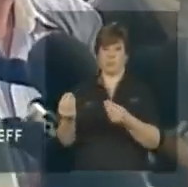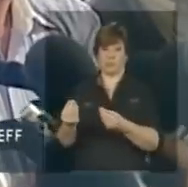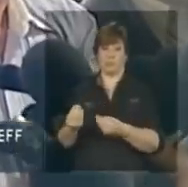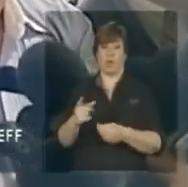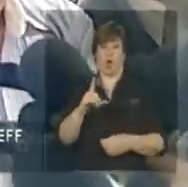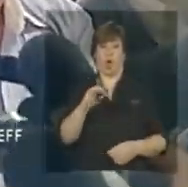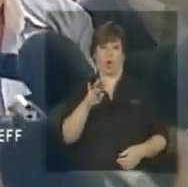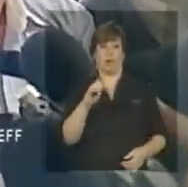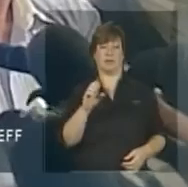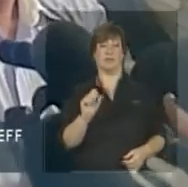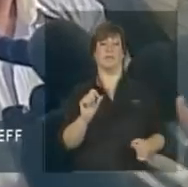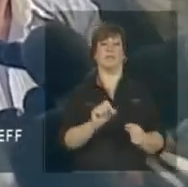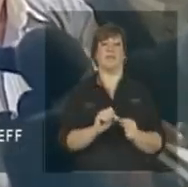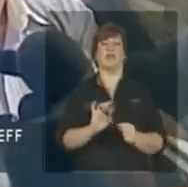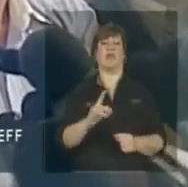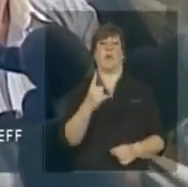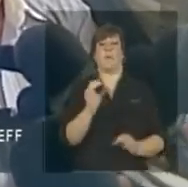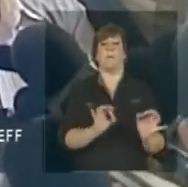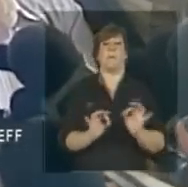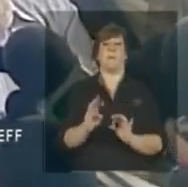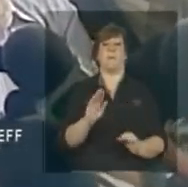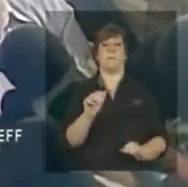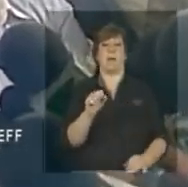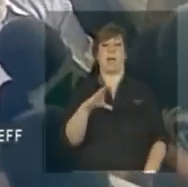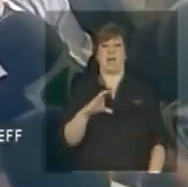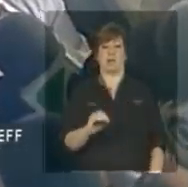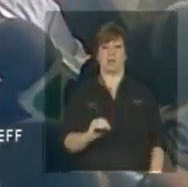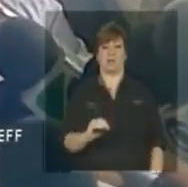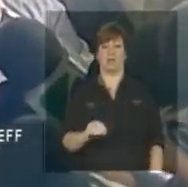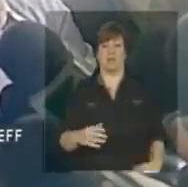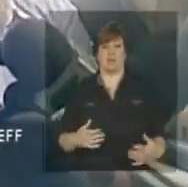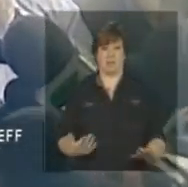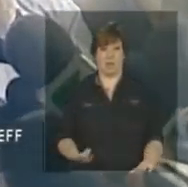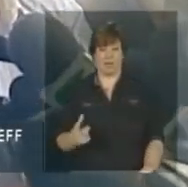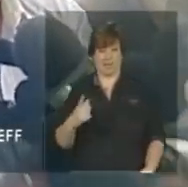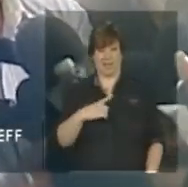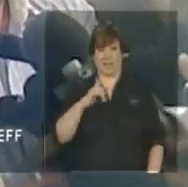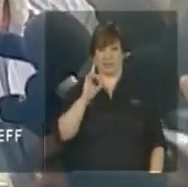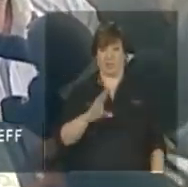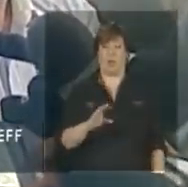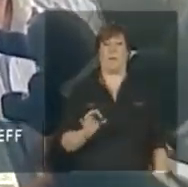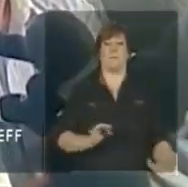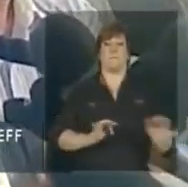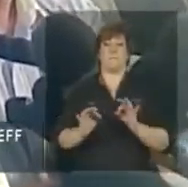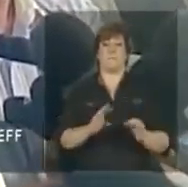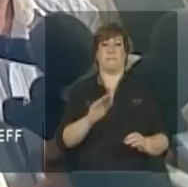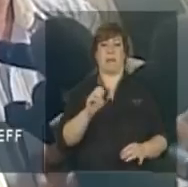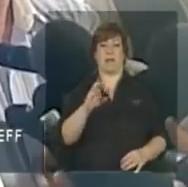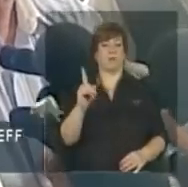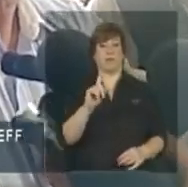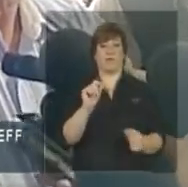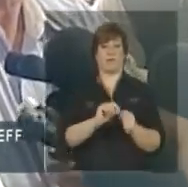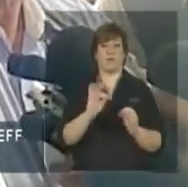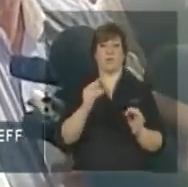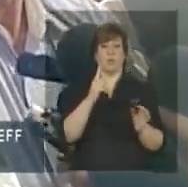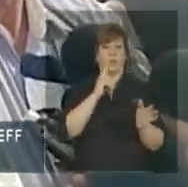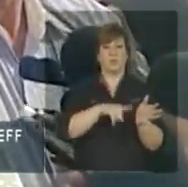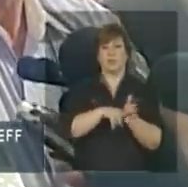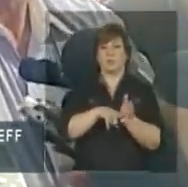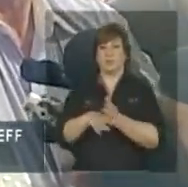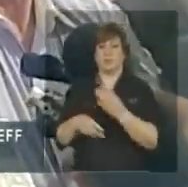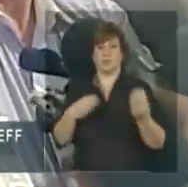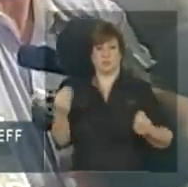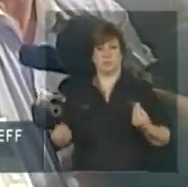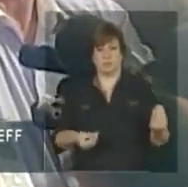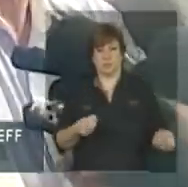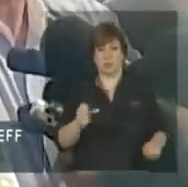muitos lotes foram feitos só com projeto básico. Como é quando você tem só o projeto básico e não fez todas as sondagens, não